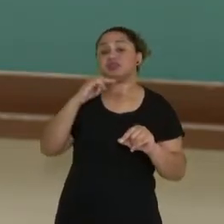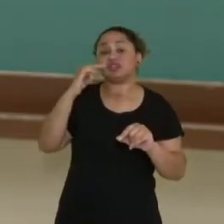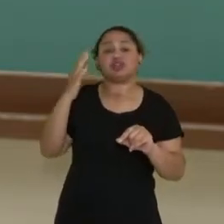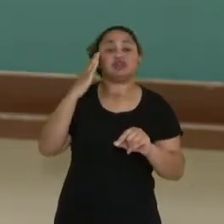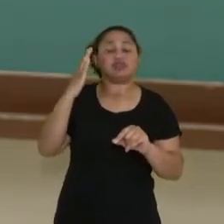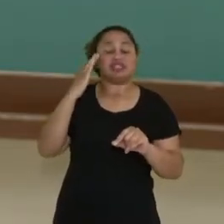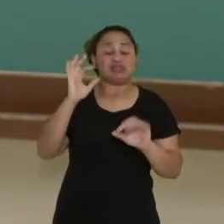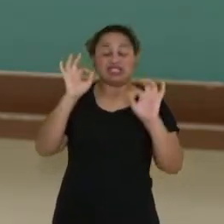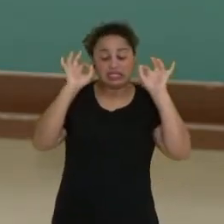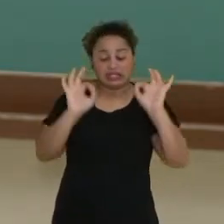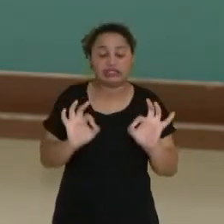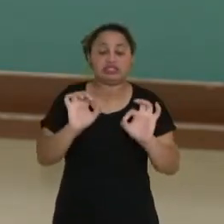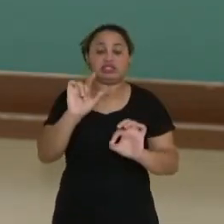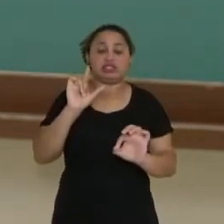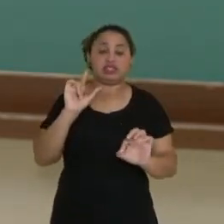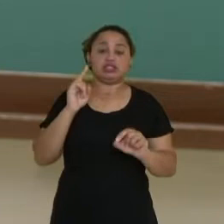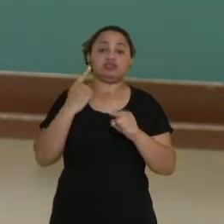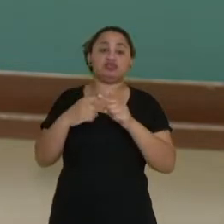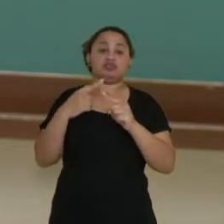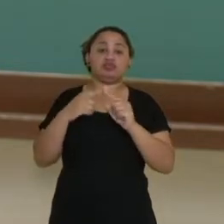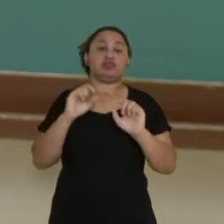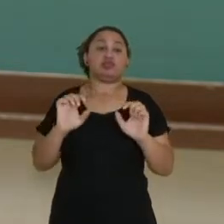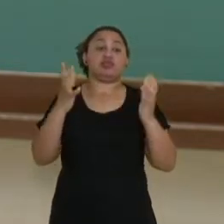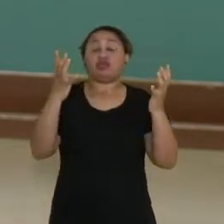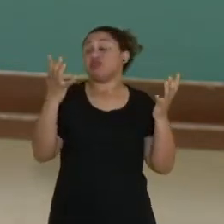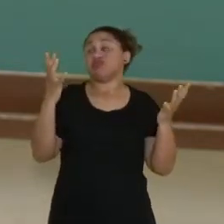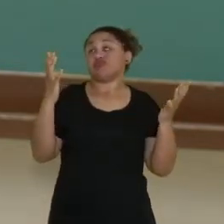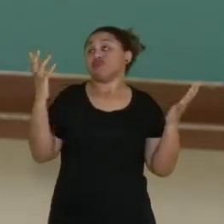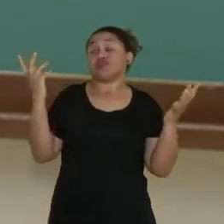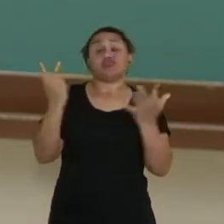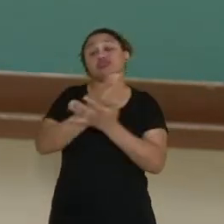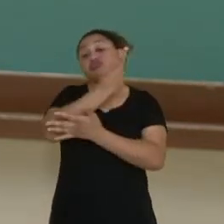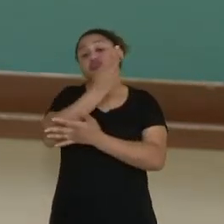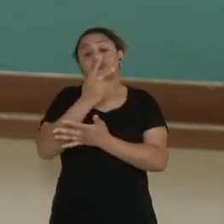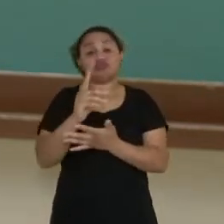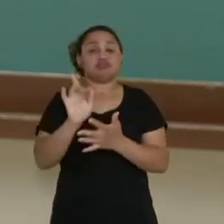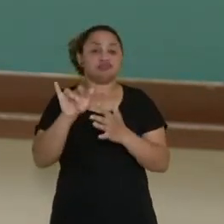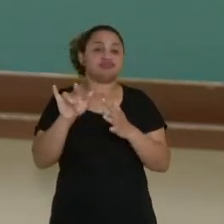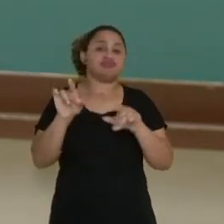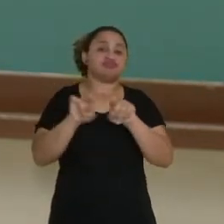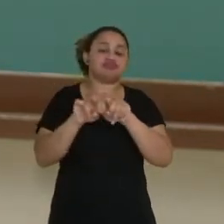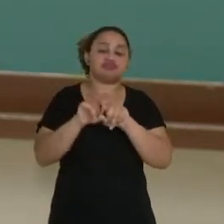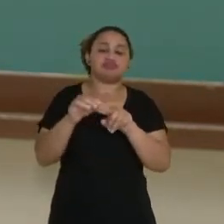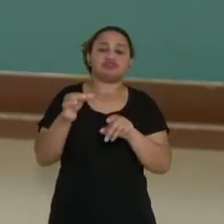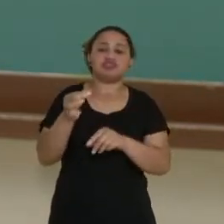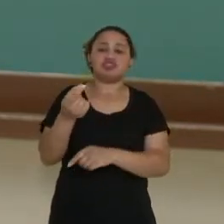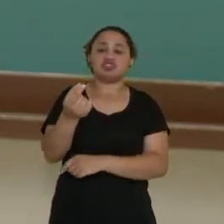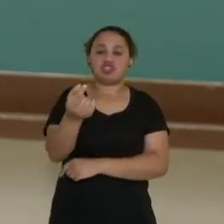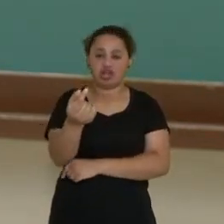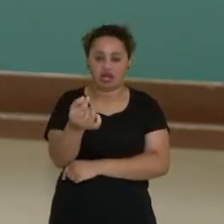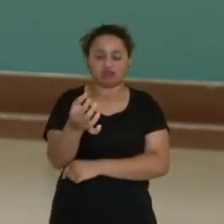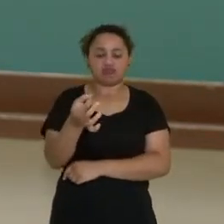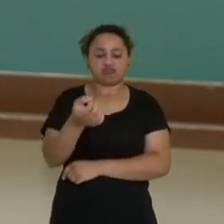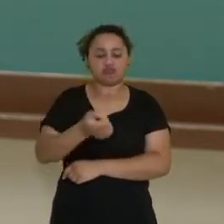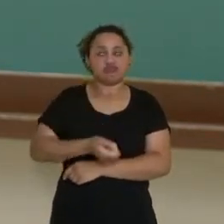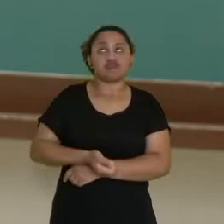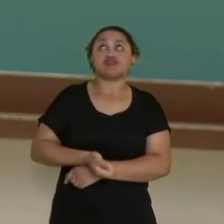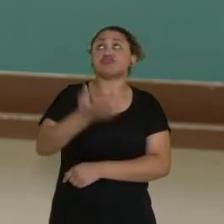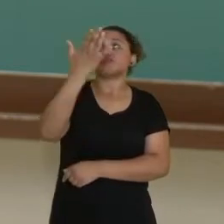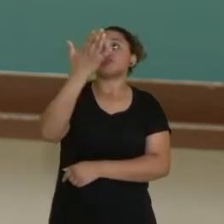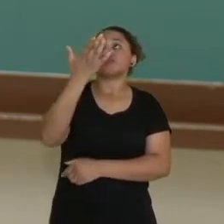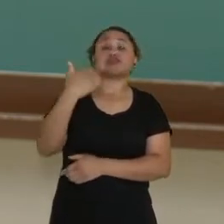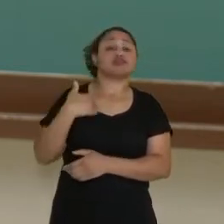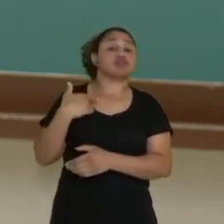de certeza, pois ocorrem ao acaso. É o caso também da moeda, né? Quando eu jogo uma moeda para